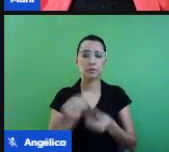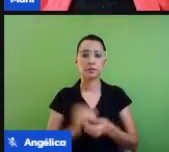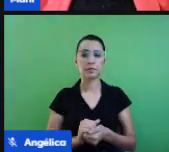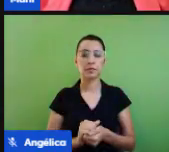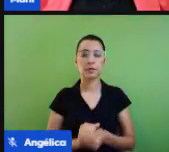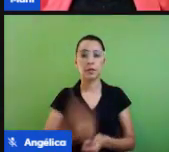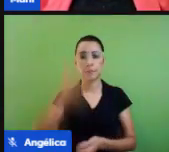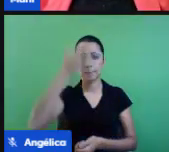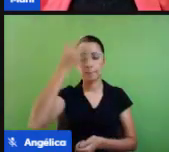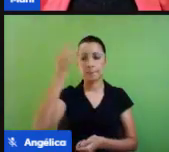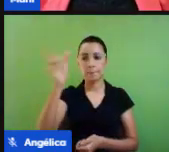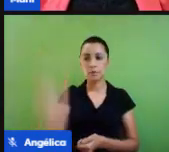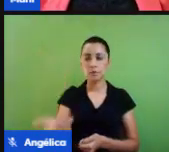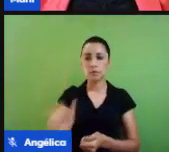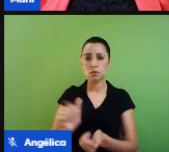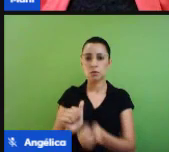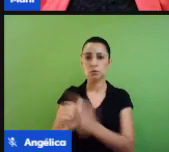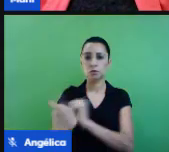jogador,